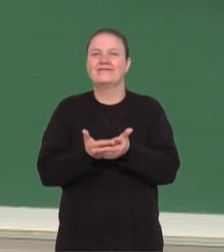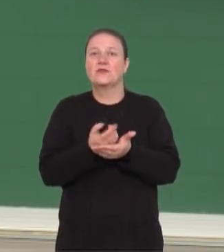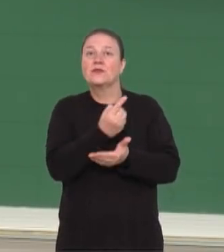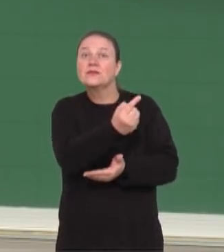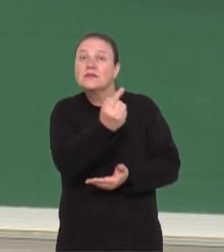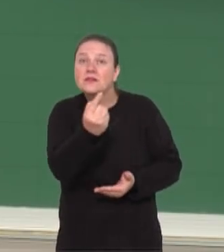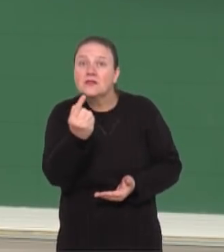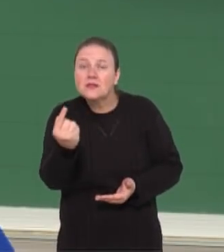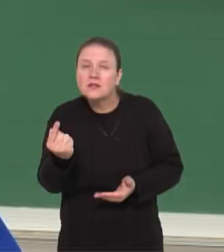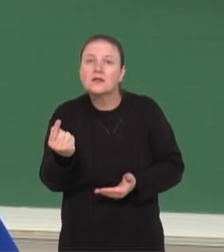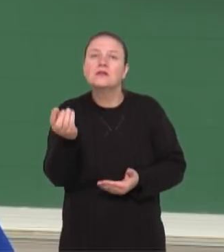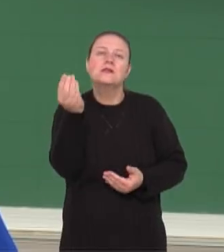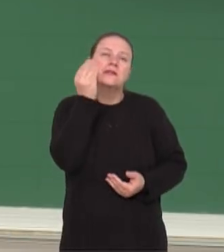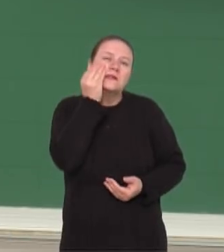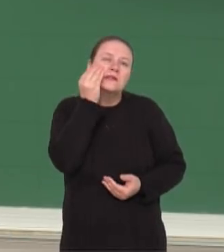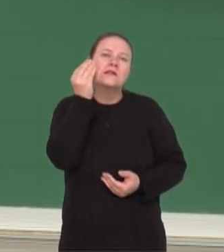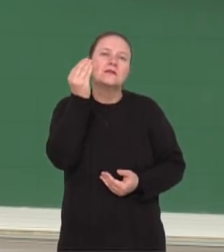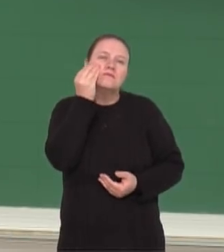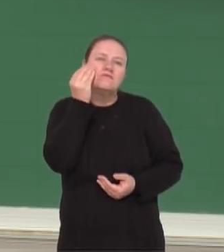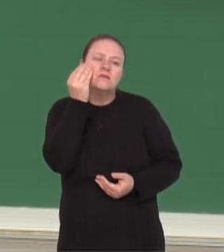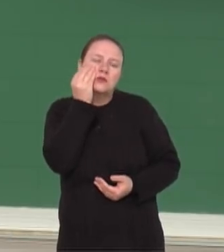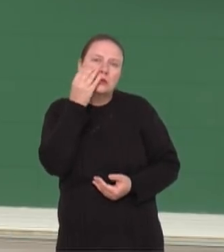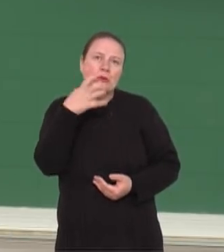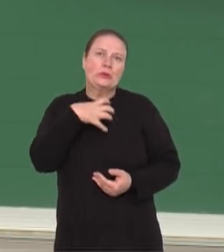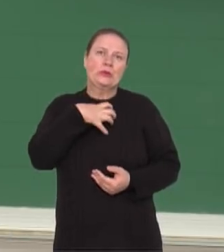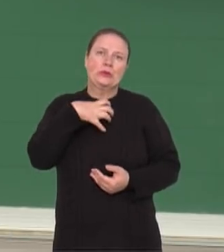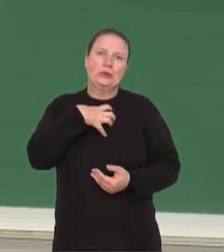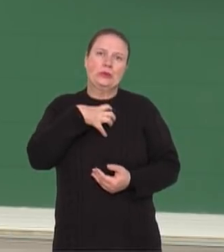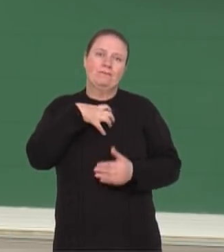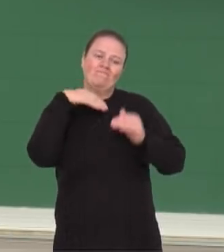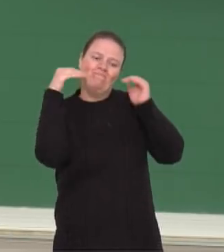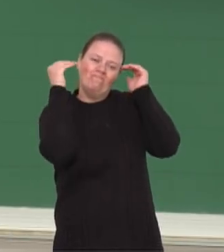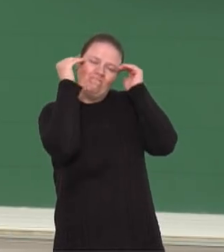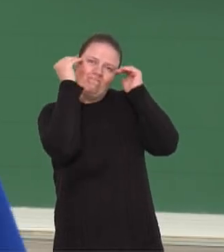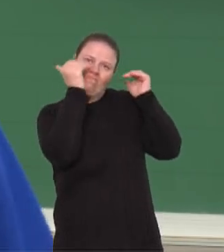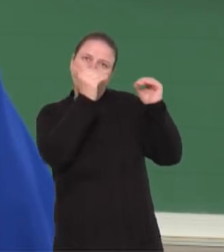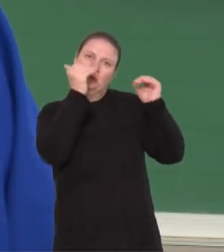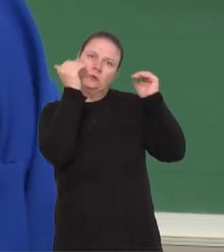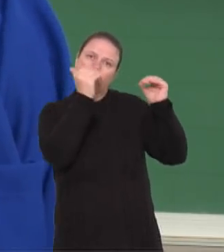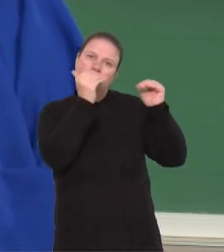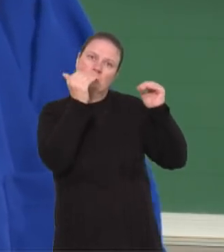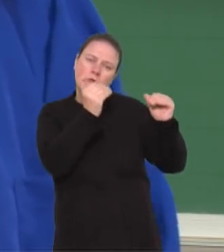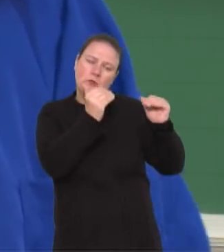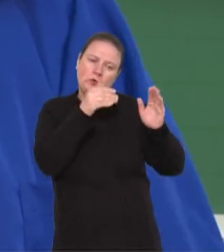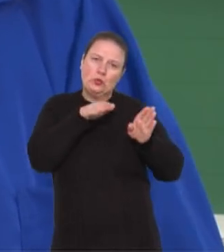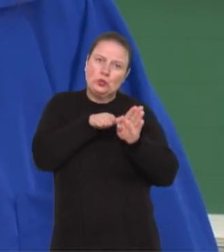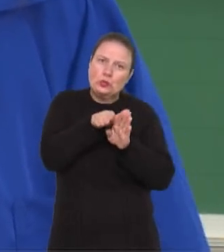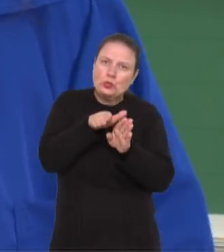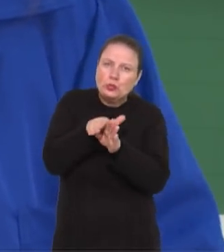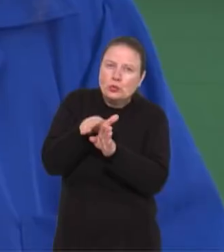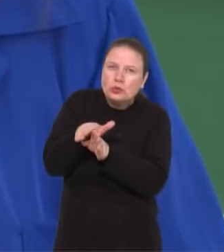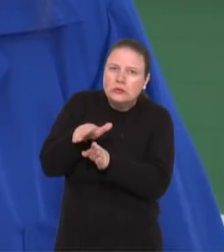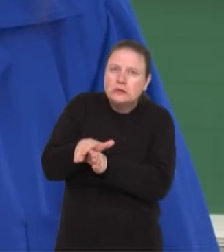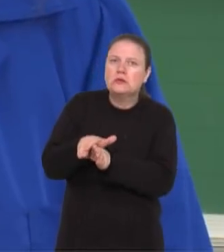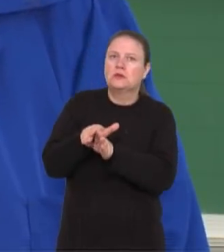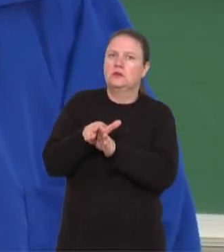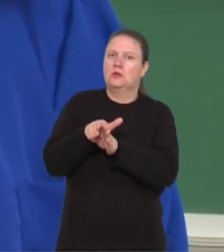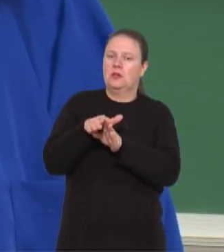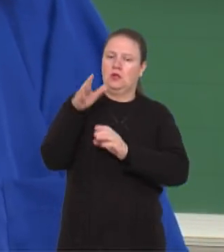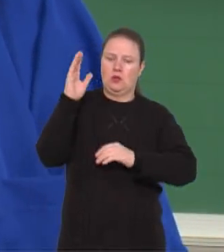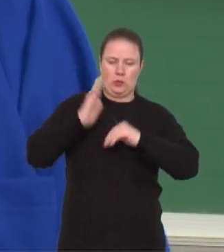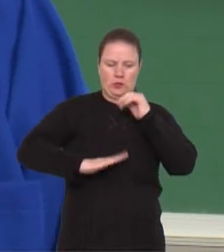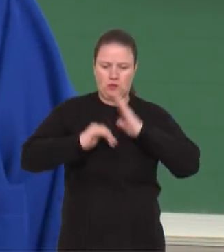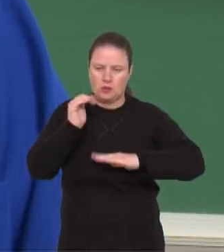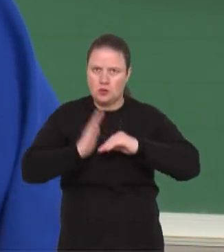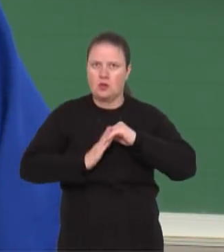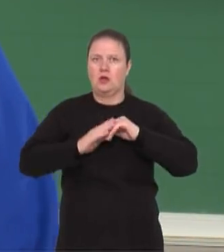Vocês aí estão tentando, de todas as formas, obedecer aí aos encaminhamentos dos especialistas, do nosso